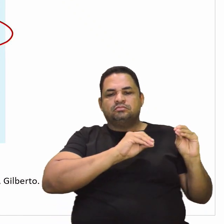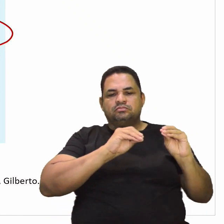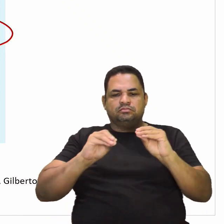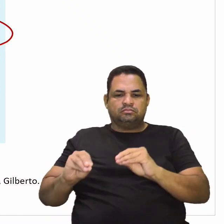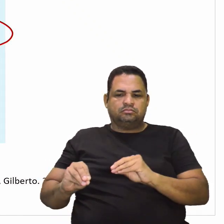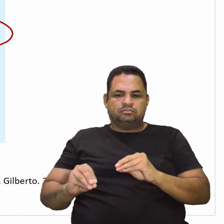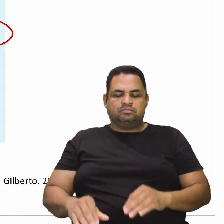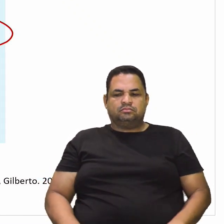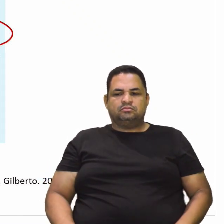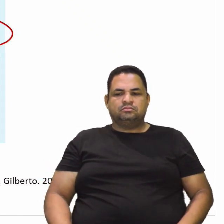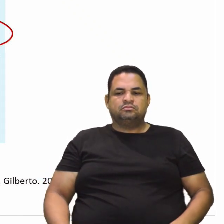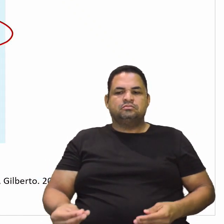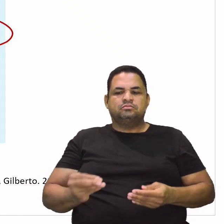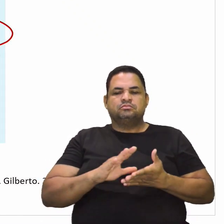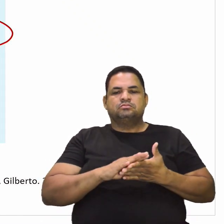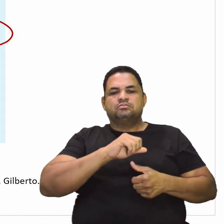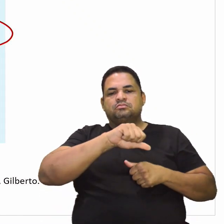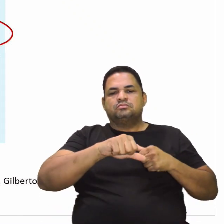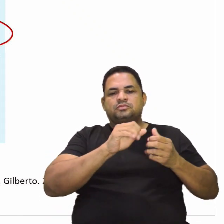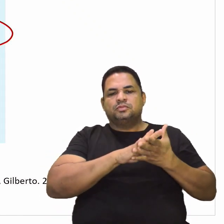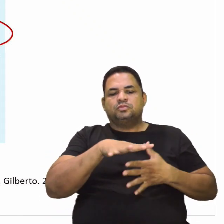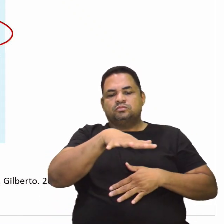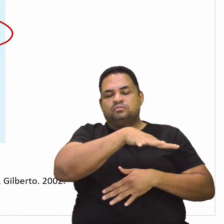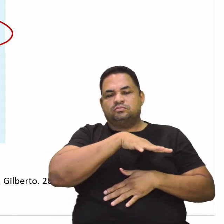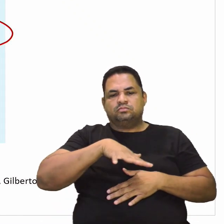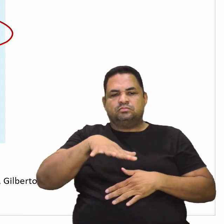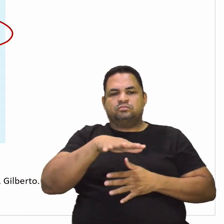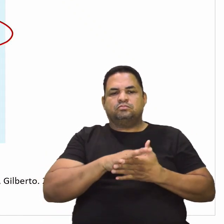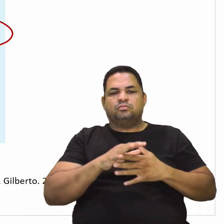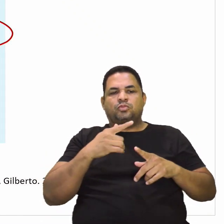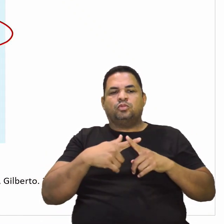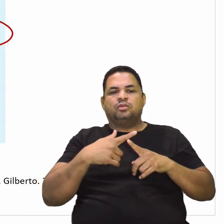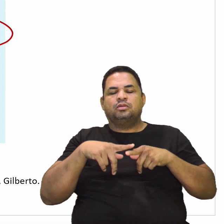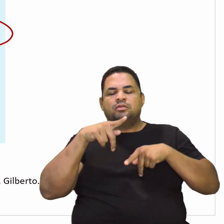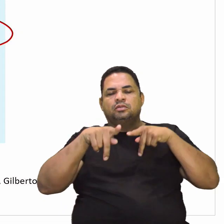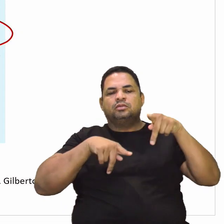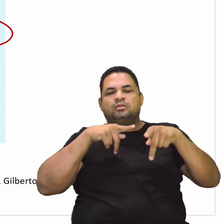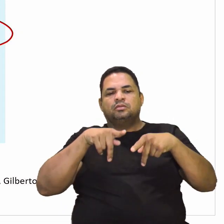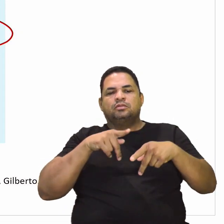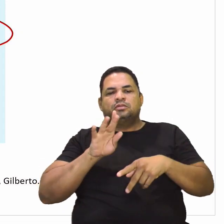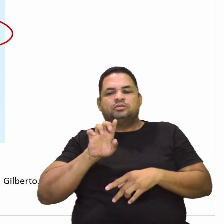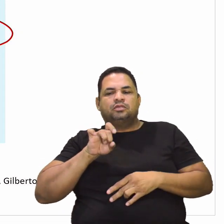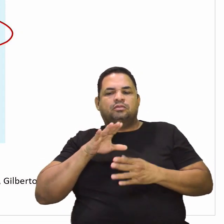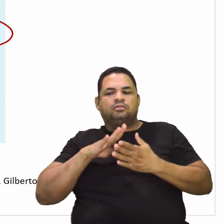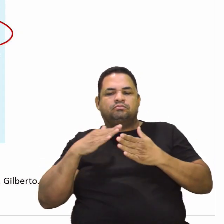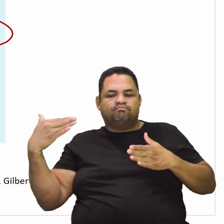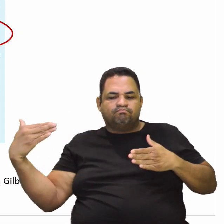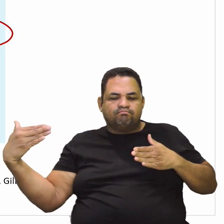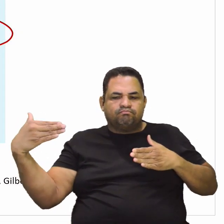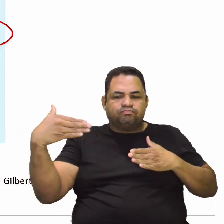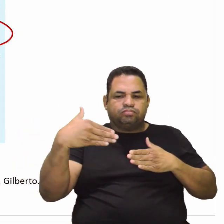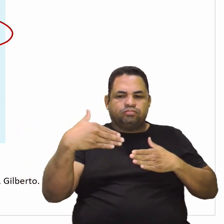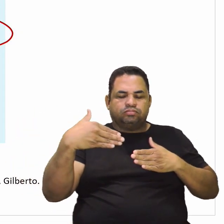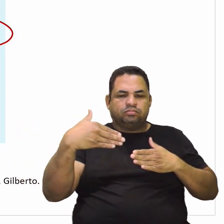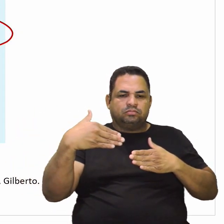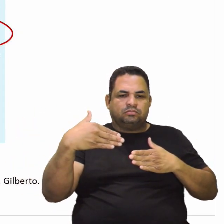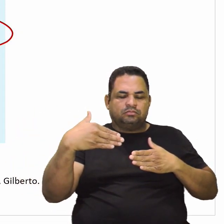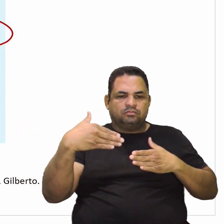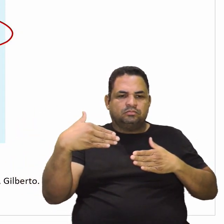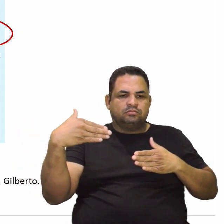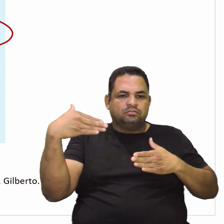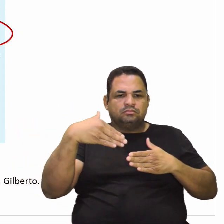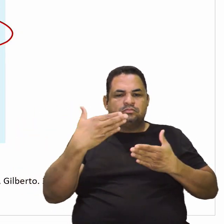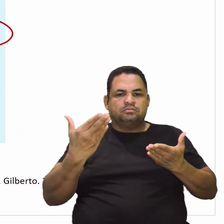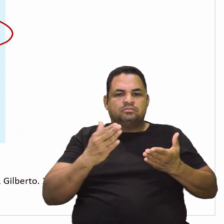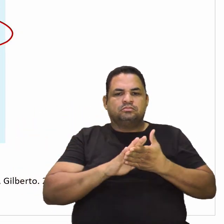migração. Porque os povos germânicos, eles entraram no Império Romano, que era mais evoluído, a